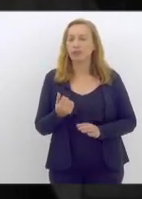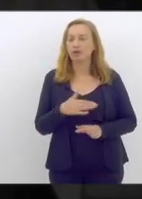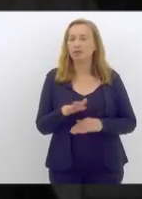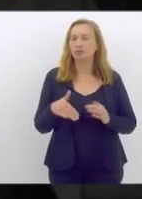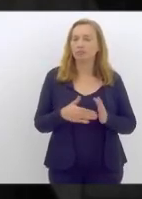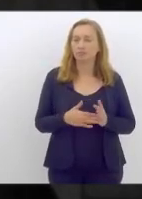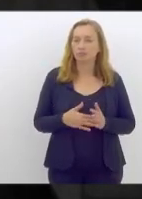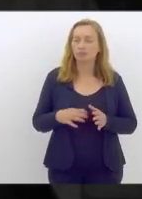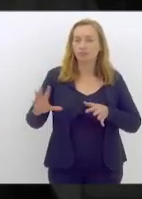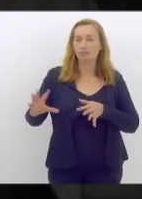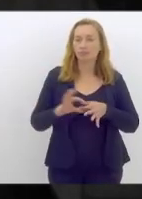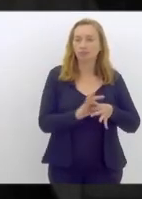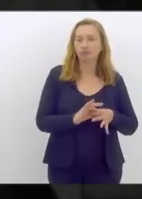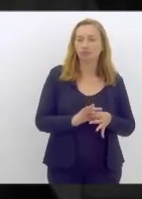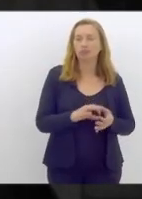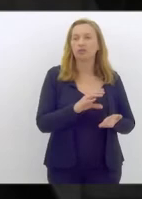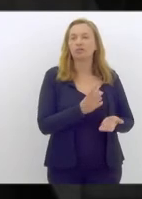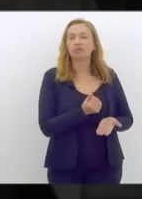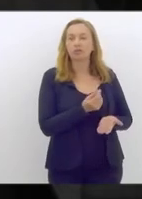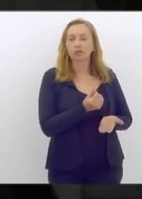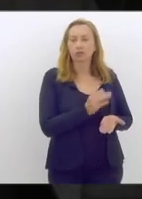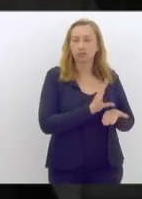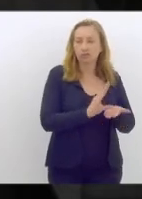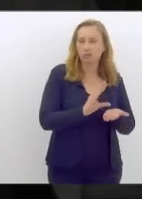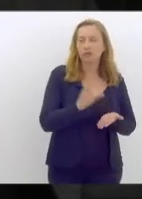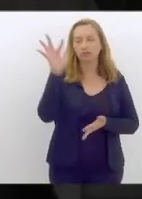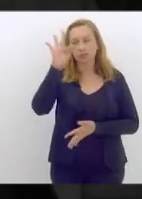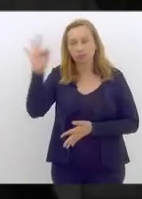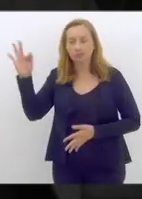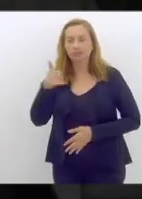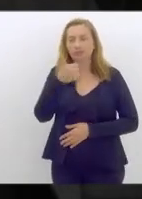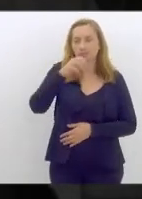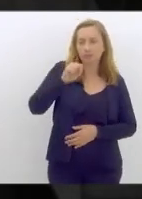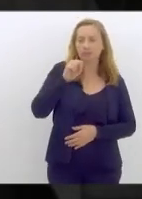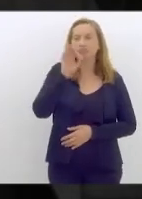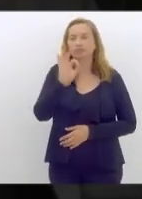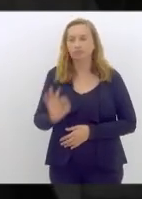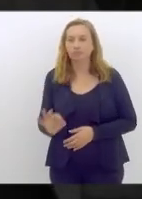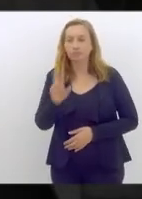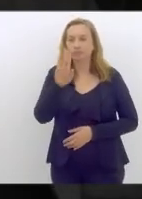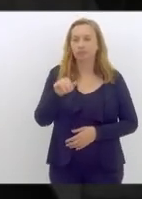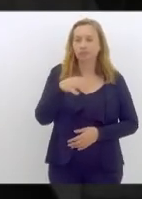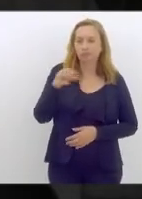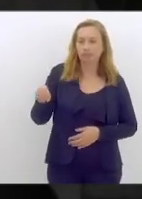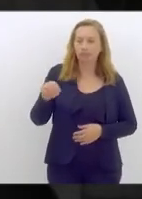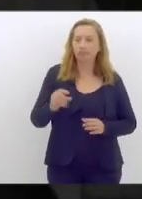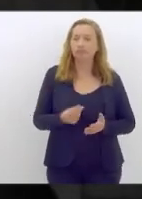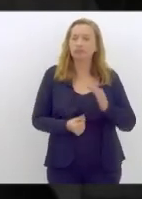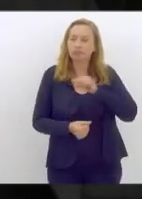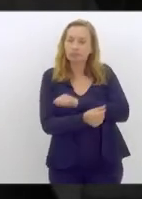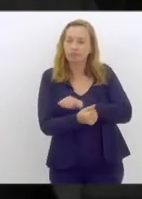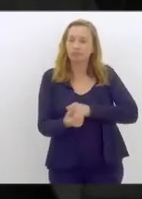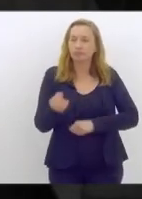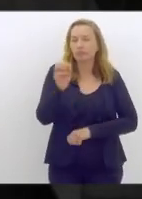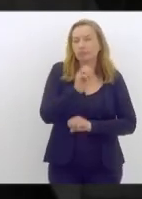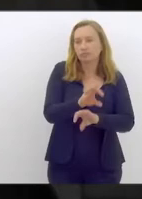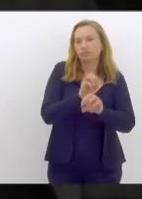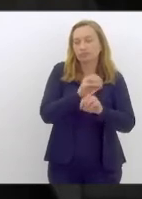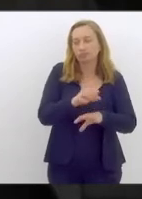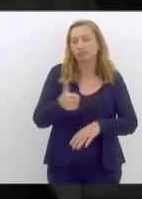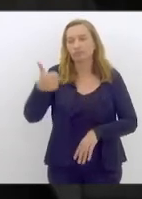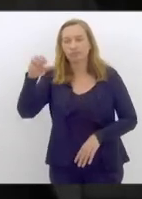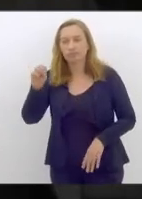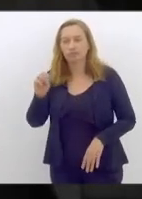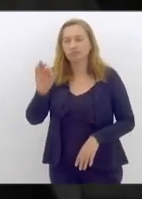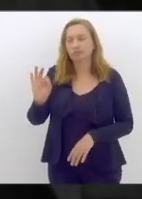é o orçamento Federal da educação nós sabemos que é 18% que a união tem que investir em educação desse 18% a duro permitia que